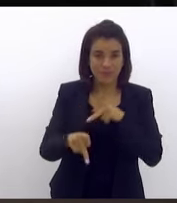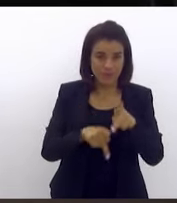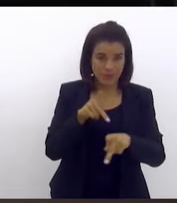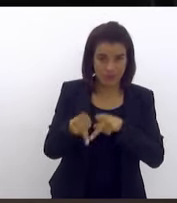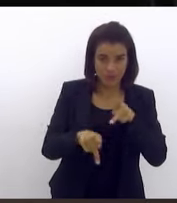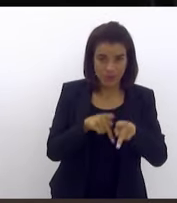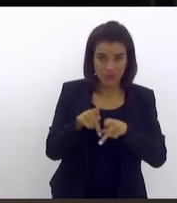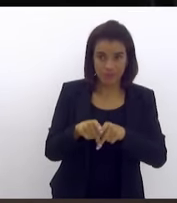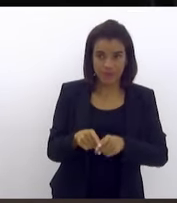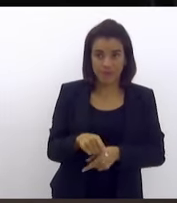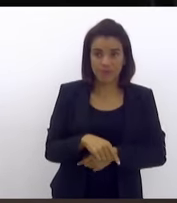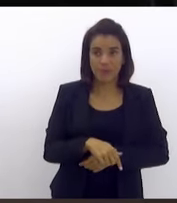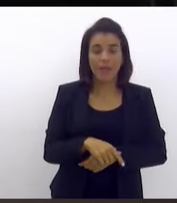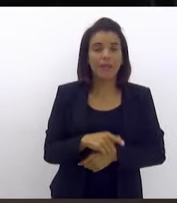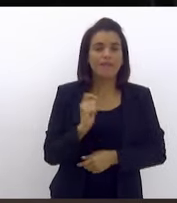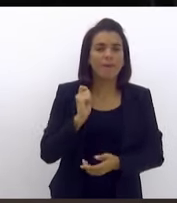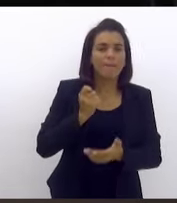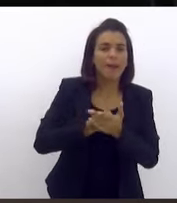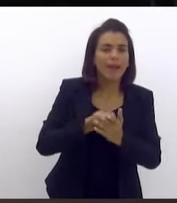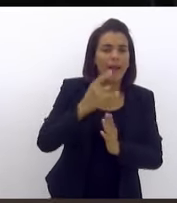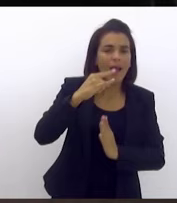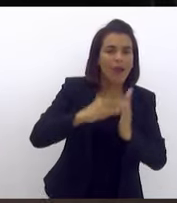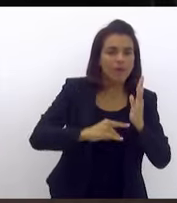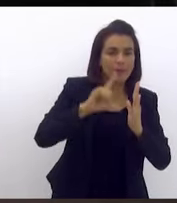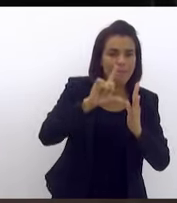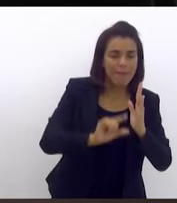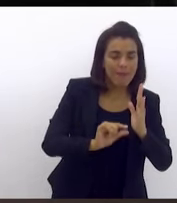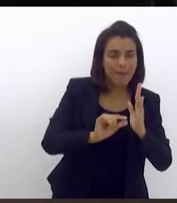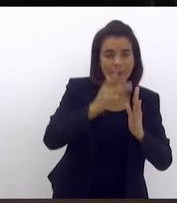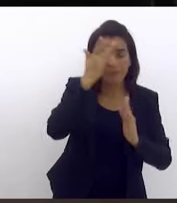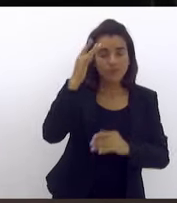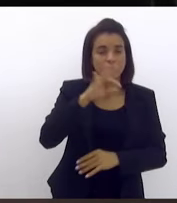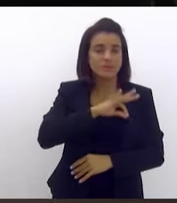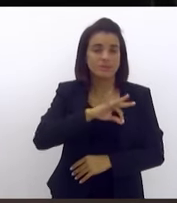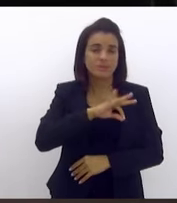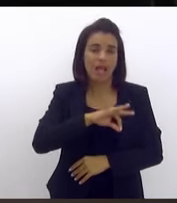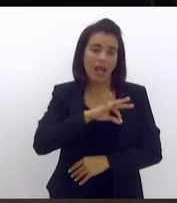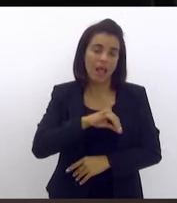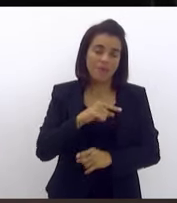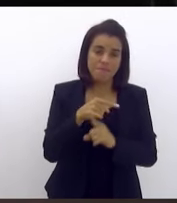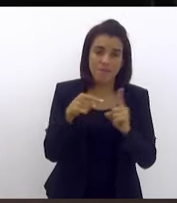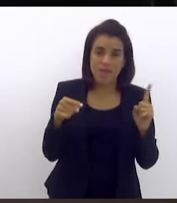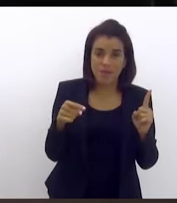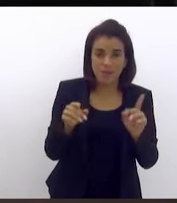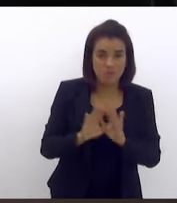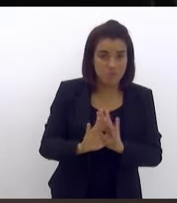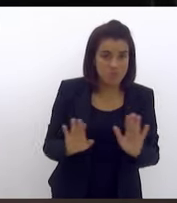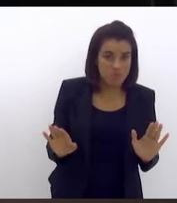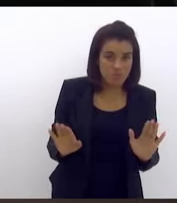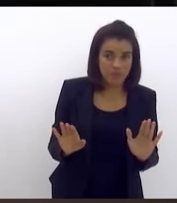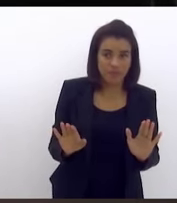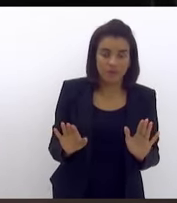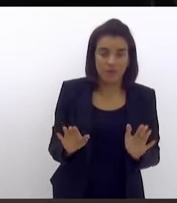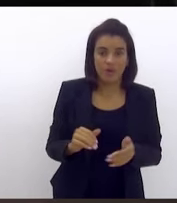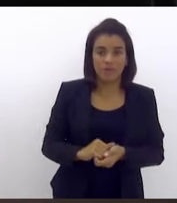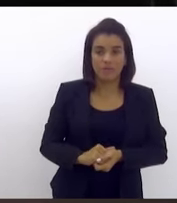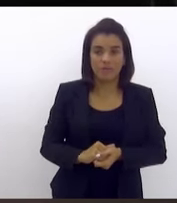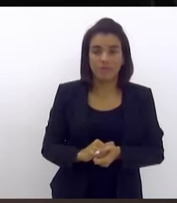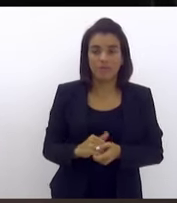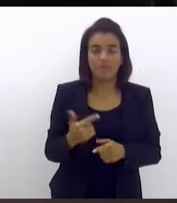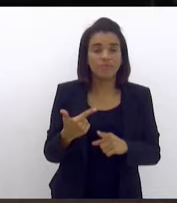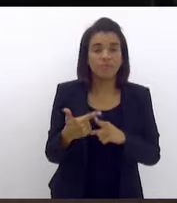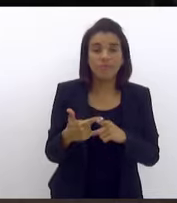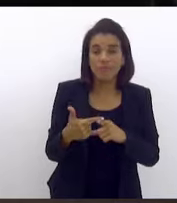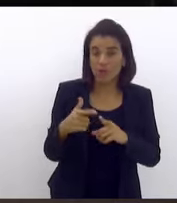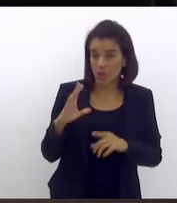social? Quem ganha até um salário mínimo e meio. Porque ele não tem condição de pagar o valor que hoje é cobrado por essas empresas.